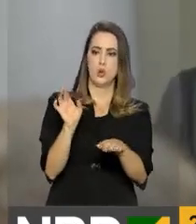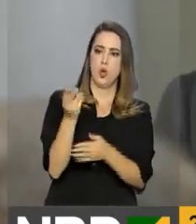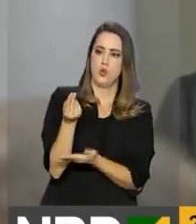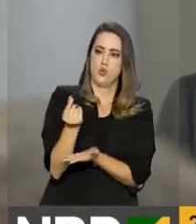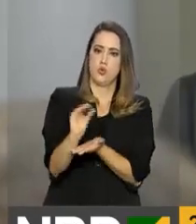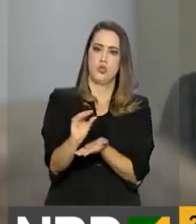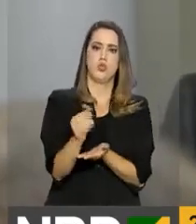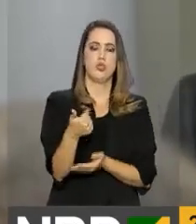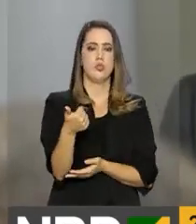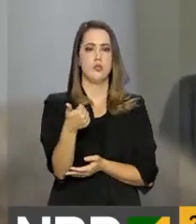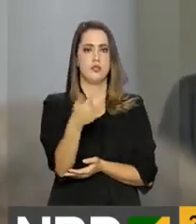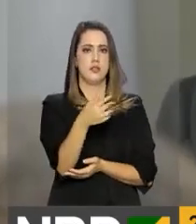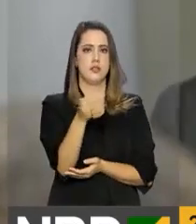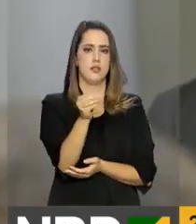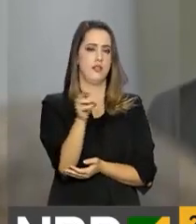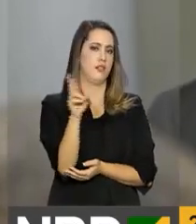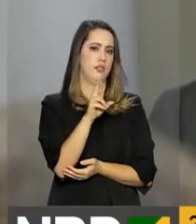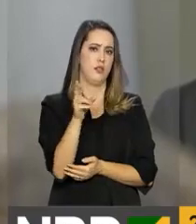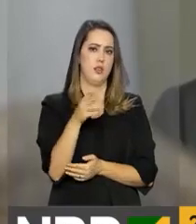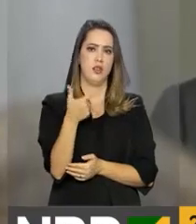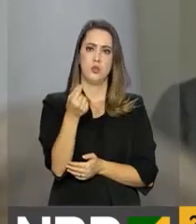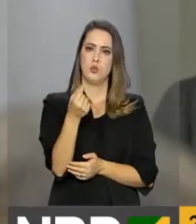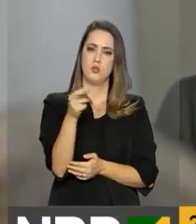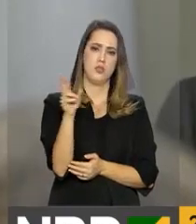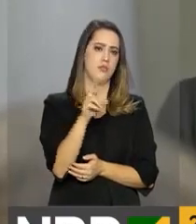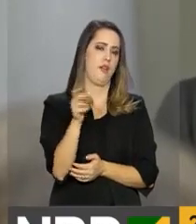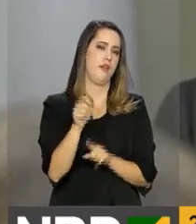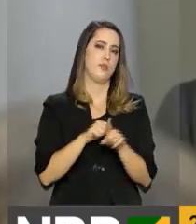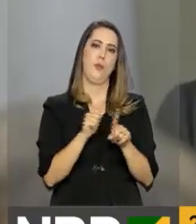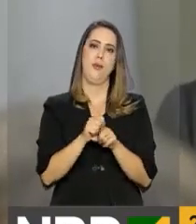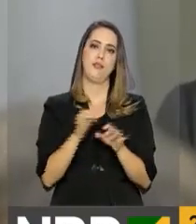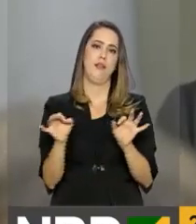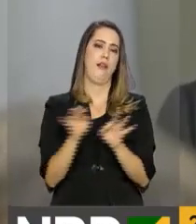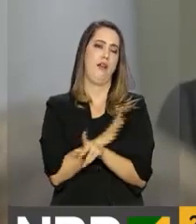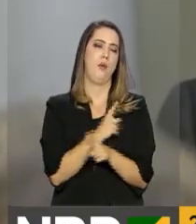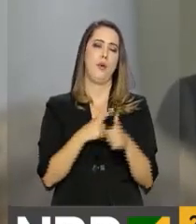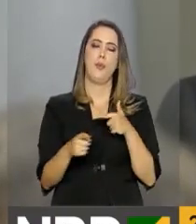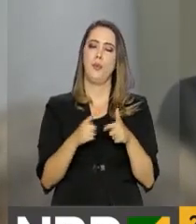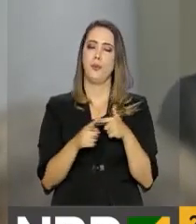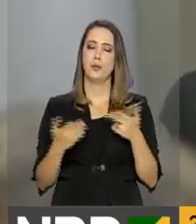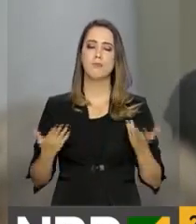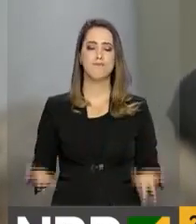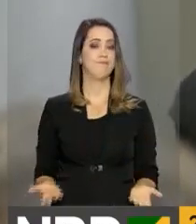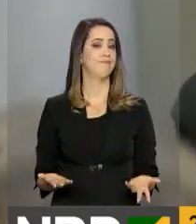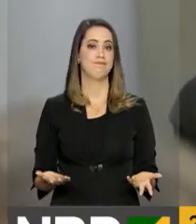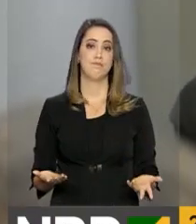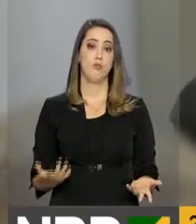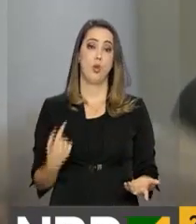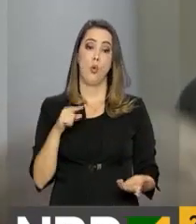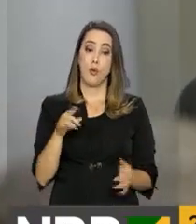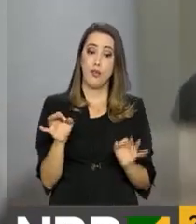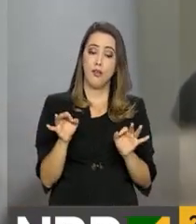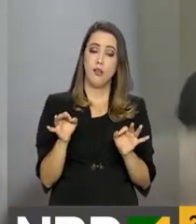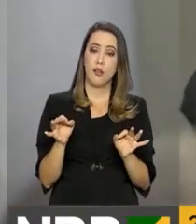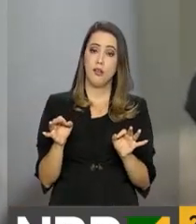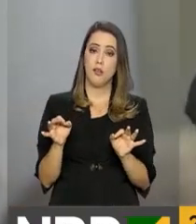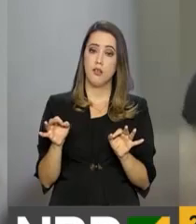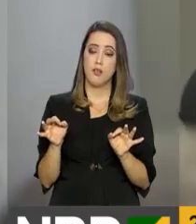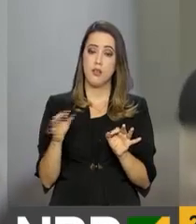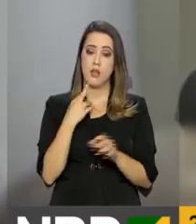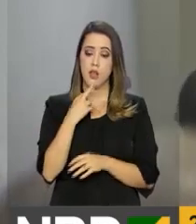de 170, 180, 200 reais por mês que vai solucionar o problema social. O que vai solucionar o problema da inclusão